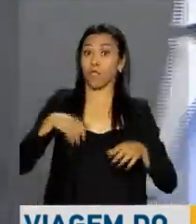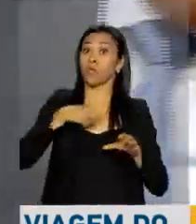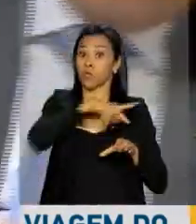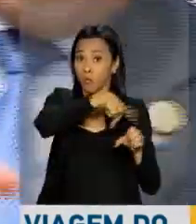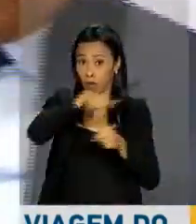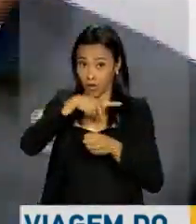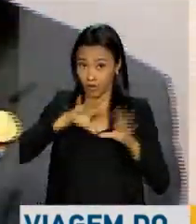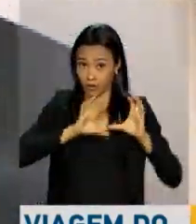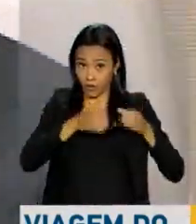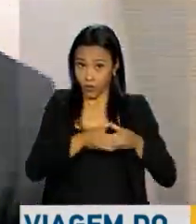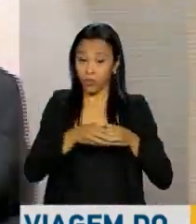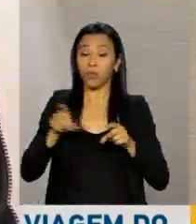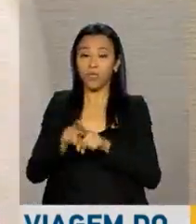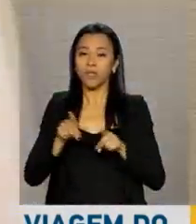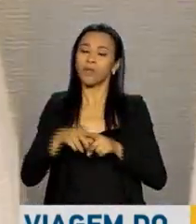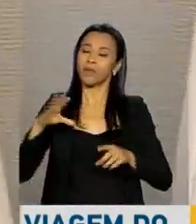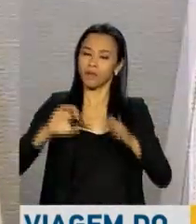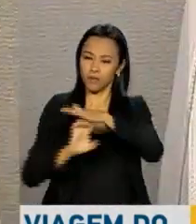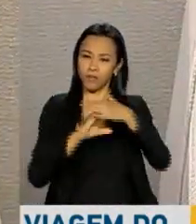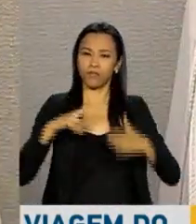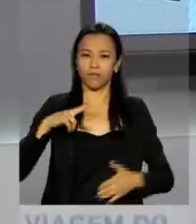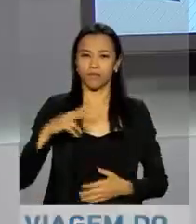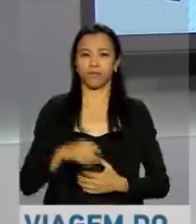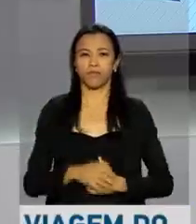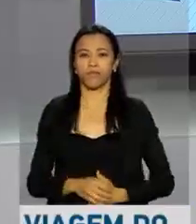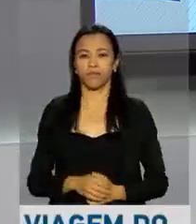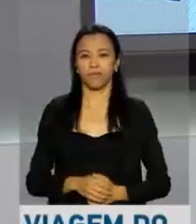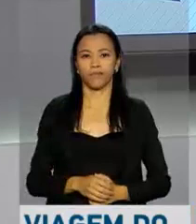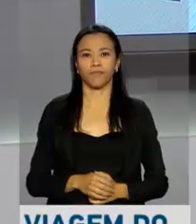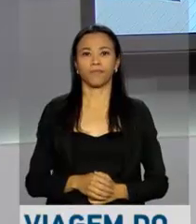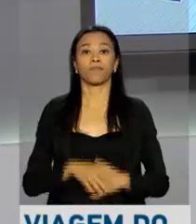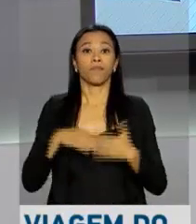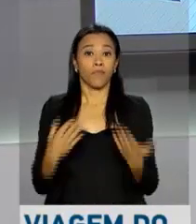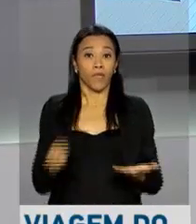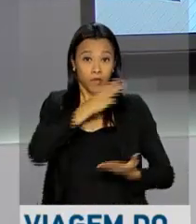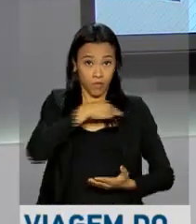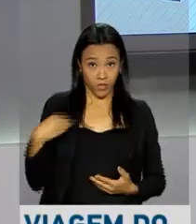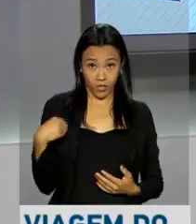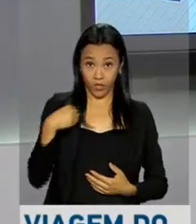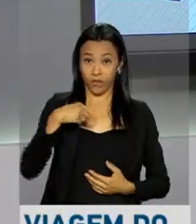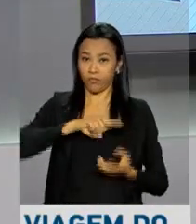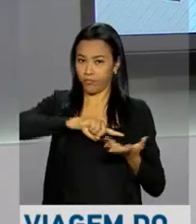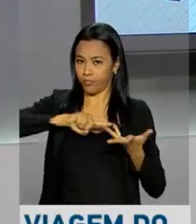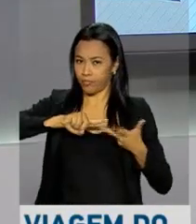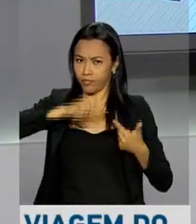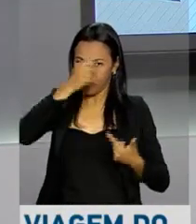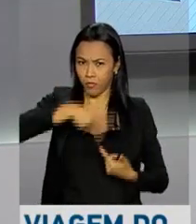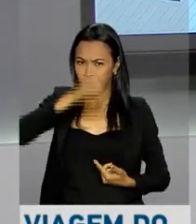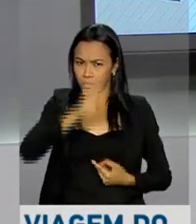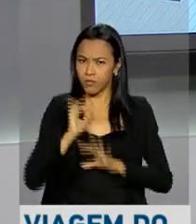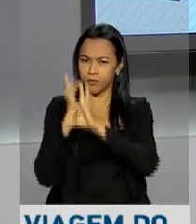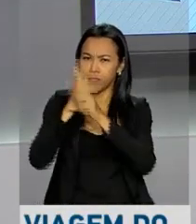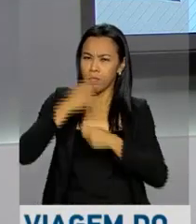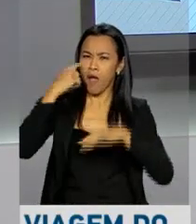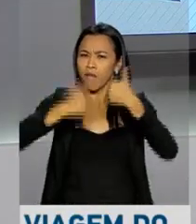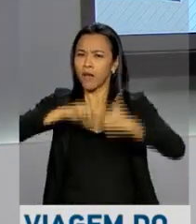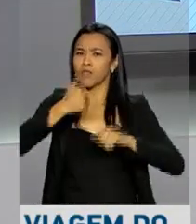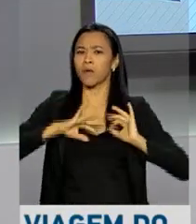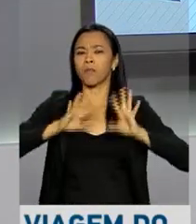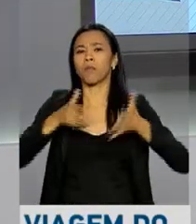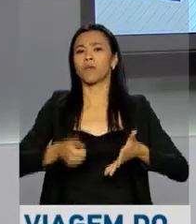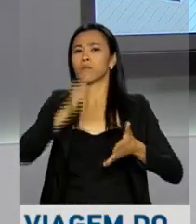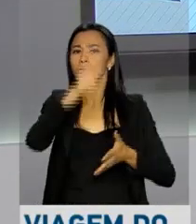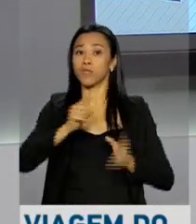países do BRICS e a iniciativa privada. E ministros brasileiros fizeram um balanço até agora da participação do Brasil